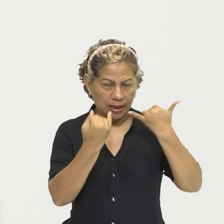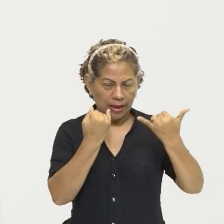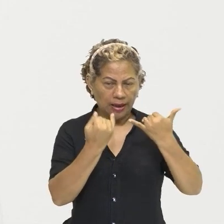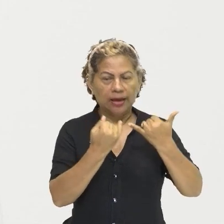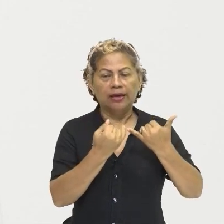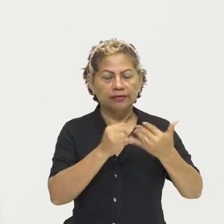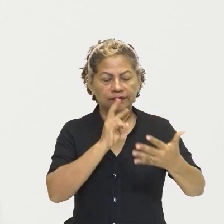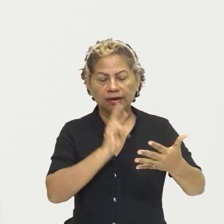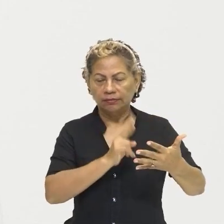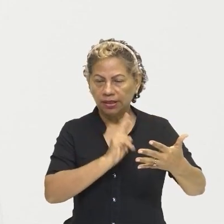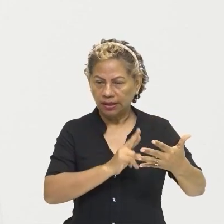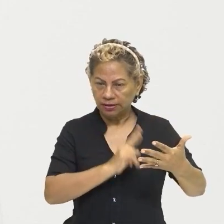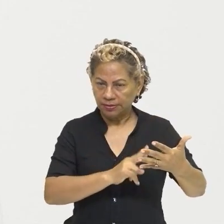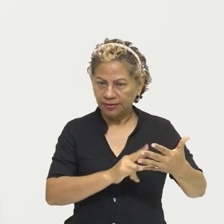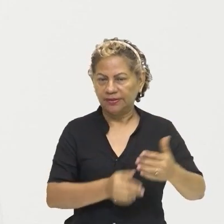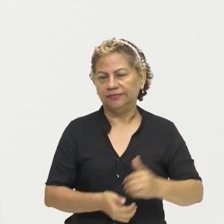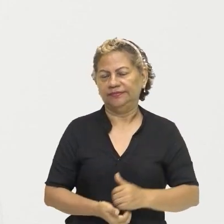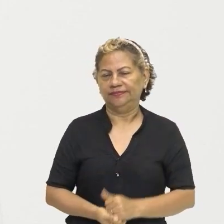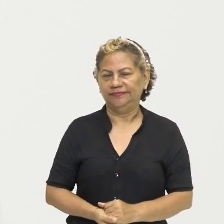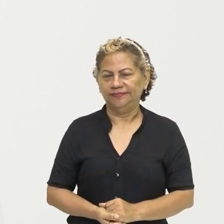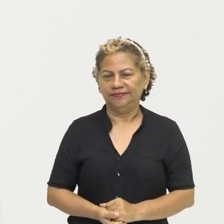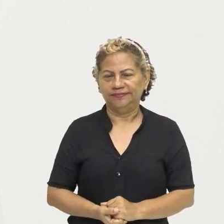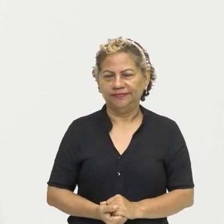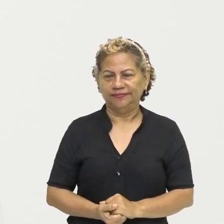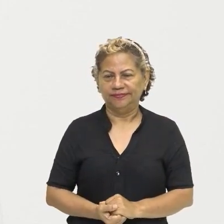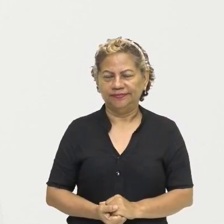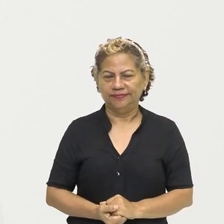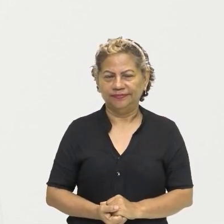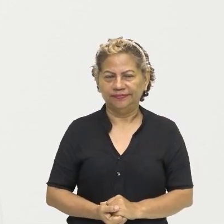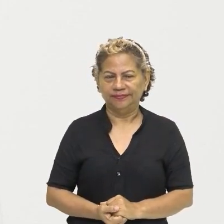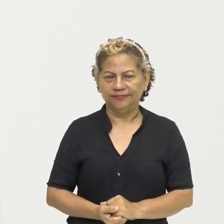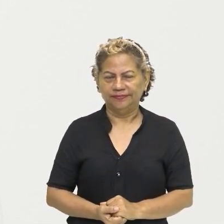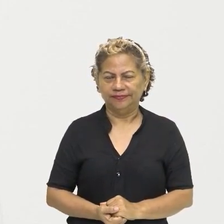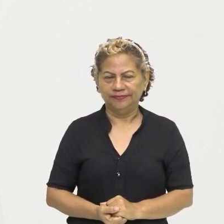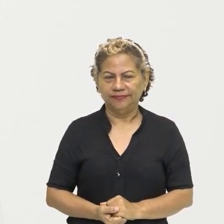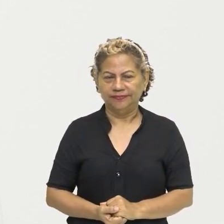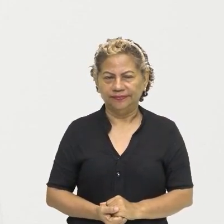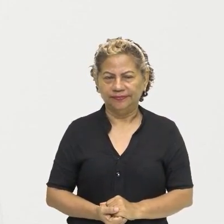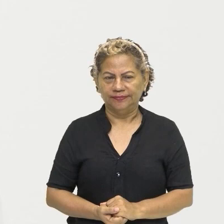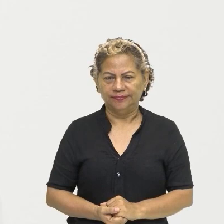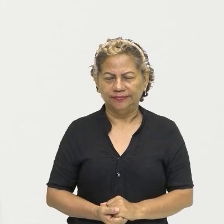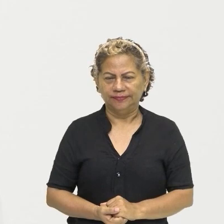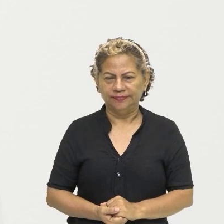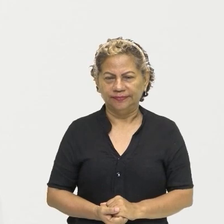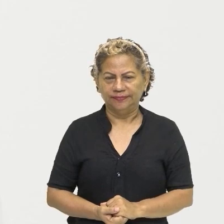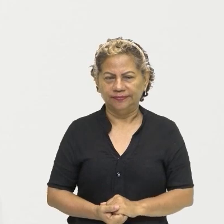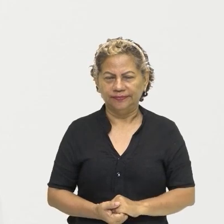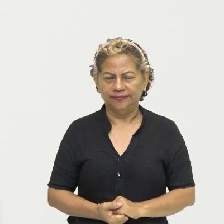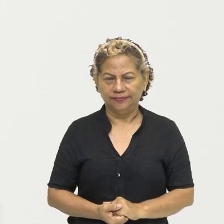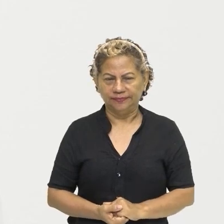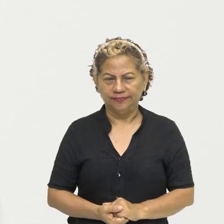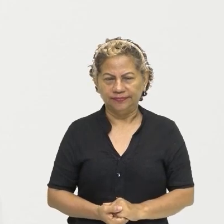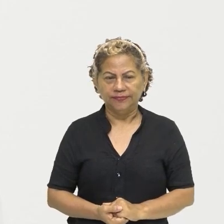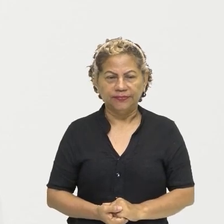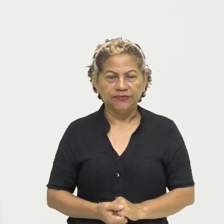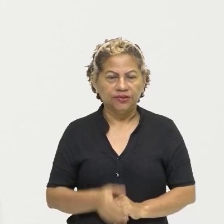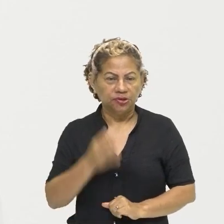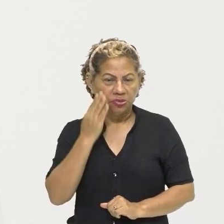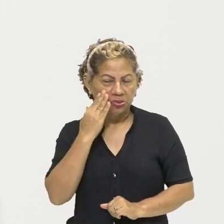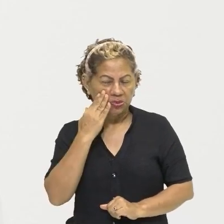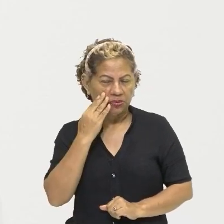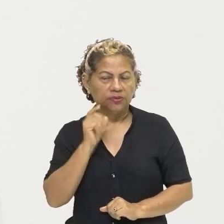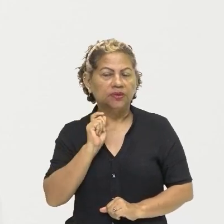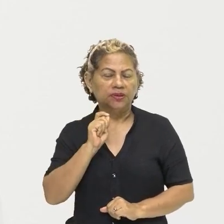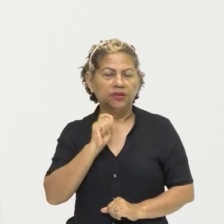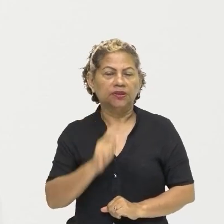de Kepler. Vamos ver aqui o nosso exemplo número 3. é da Universidade Federal do Rio Grande